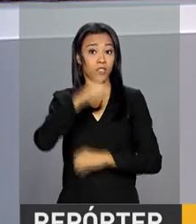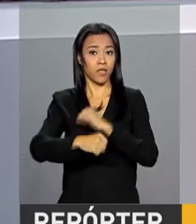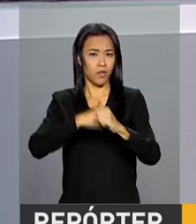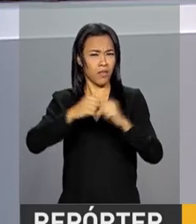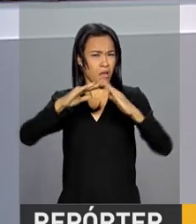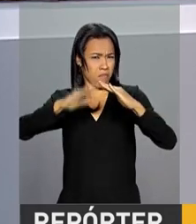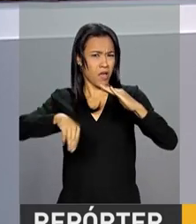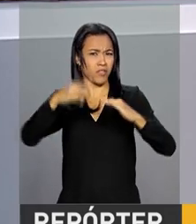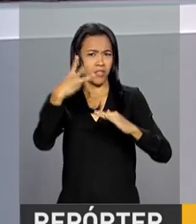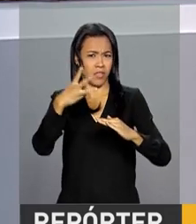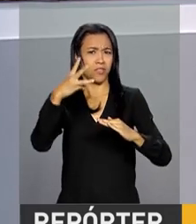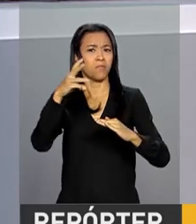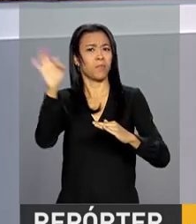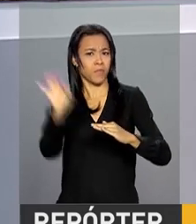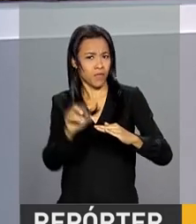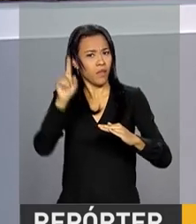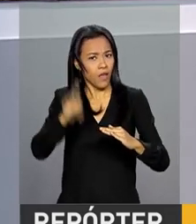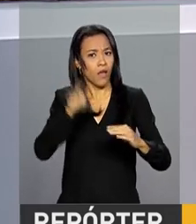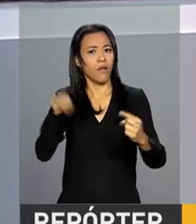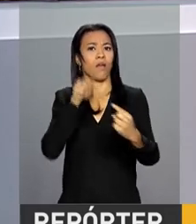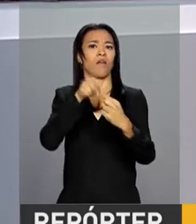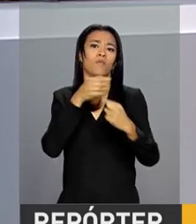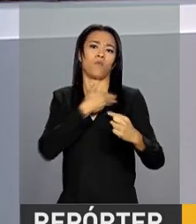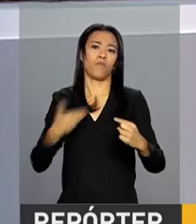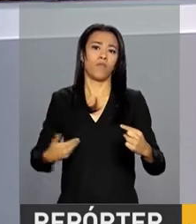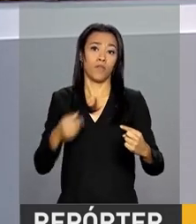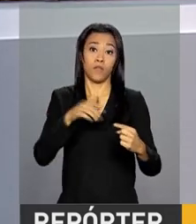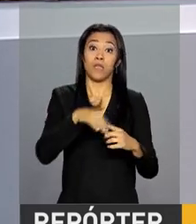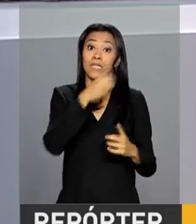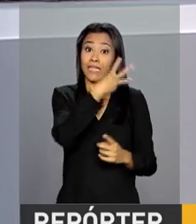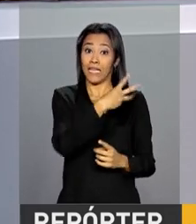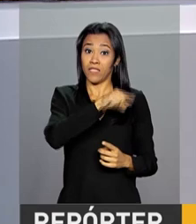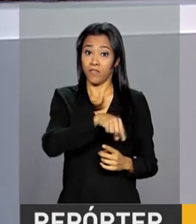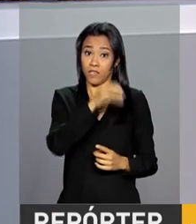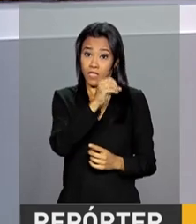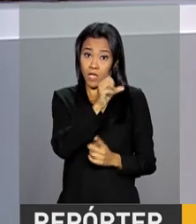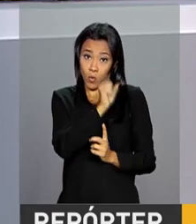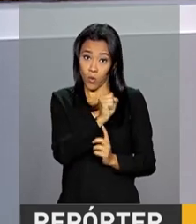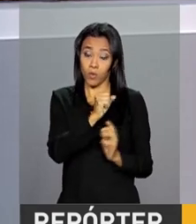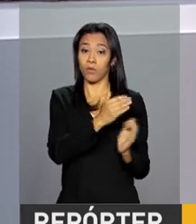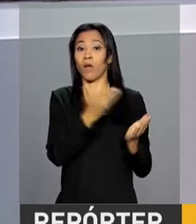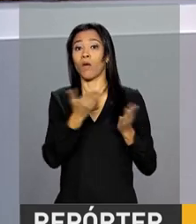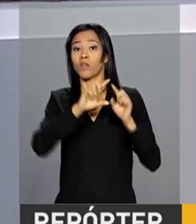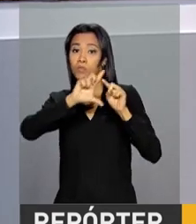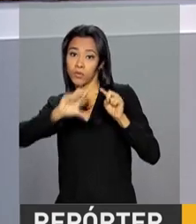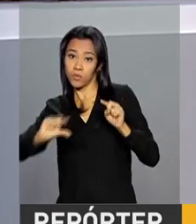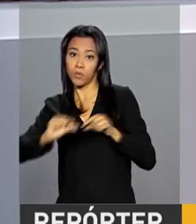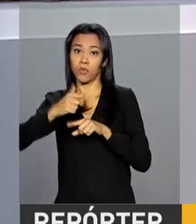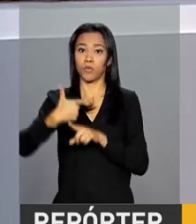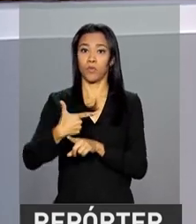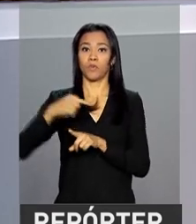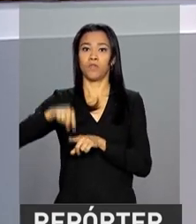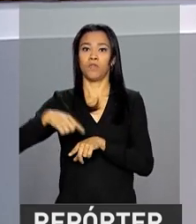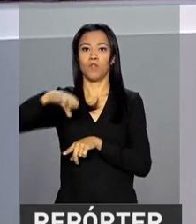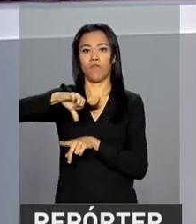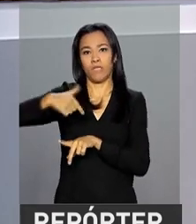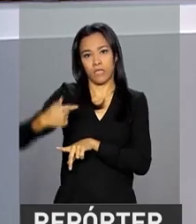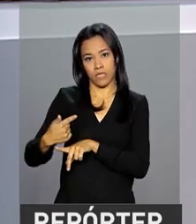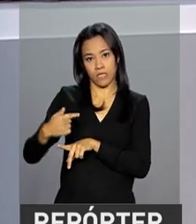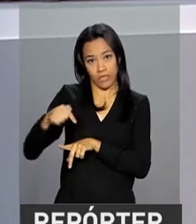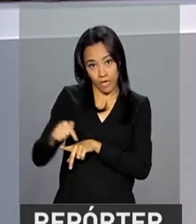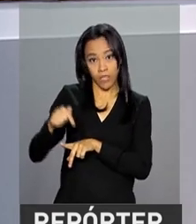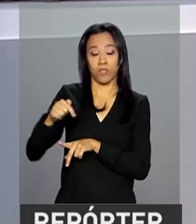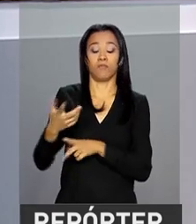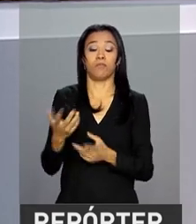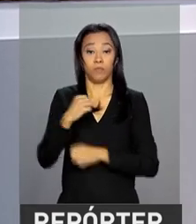cento que é o piso da meta passou de 3,08 para 2,97 por cento ao ano analistas e investidores